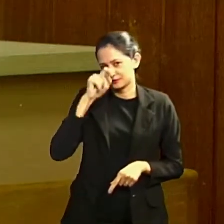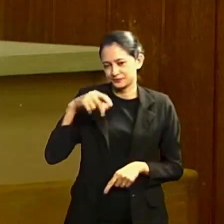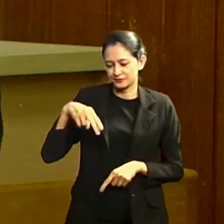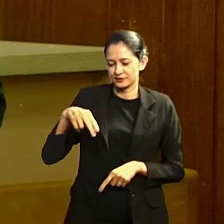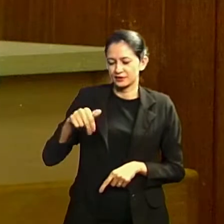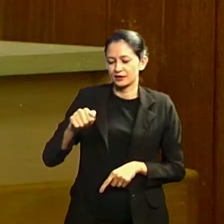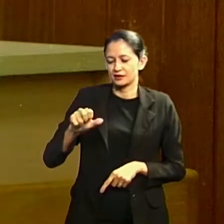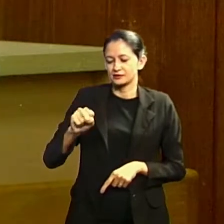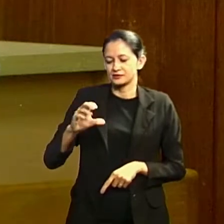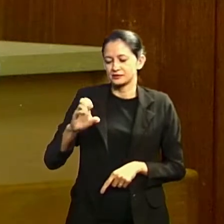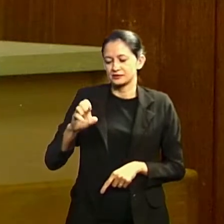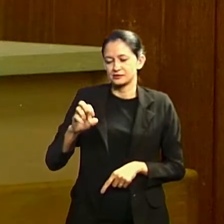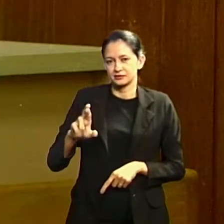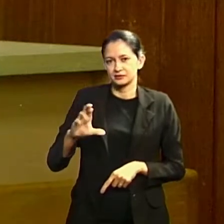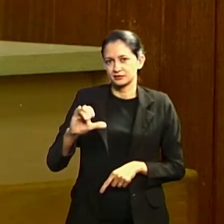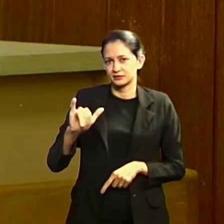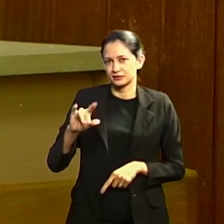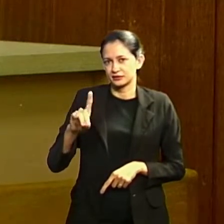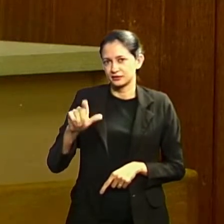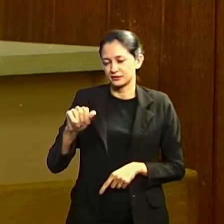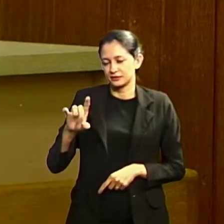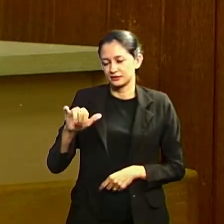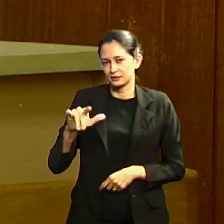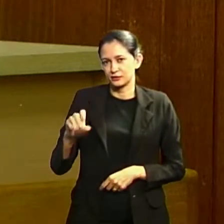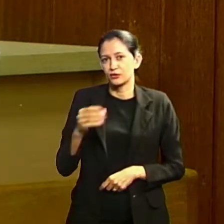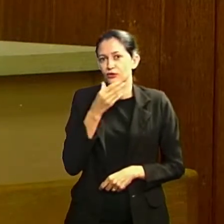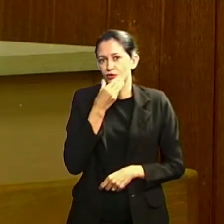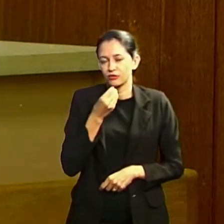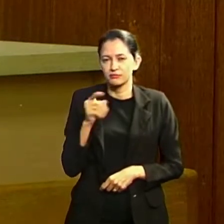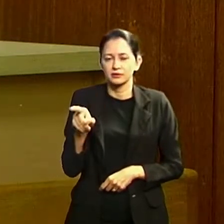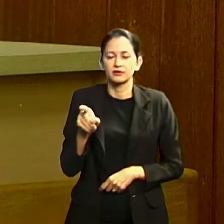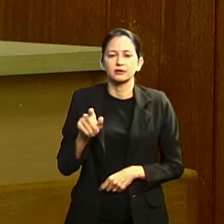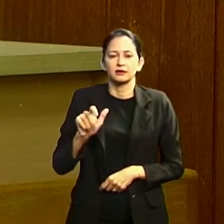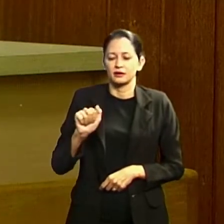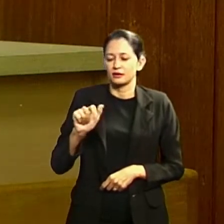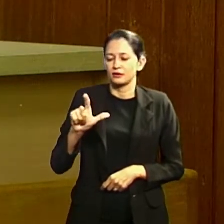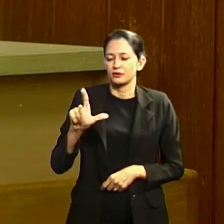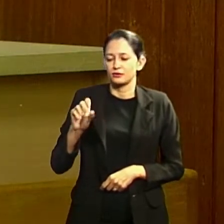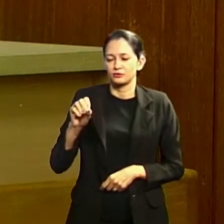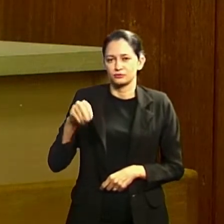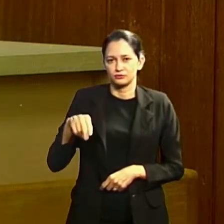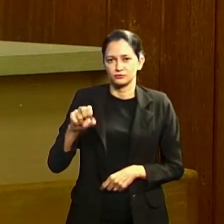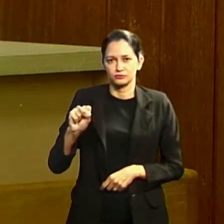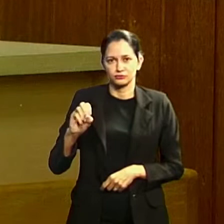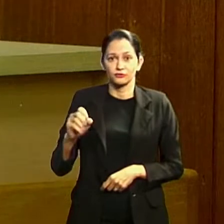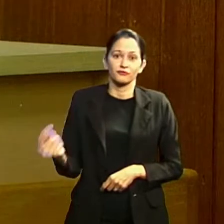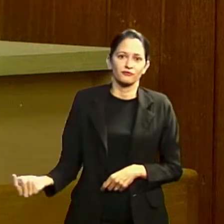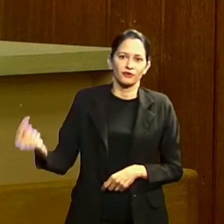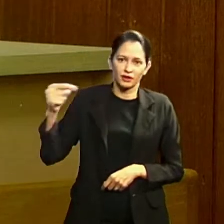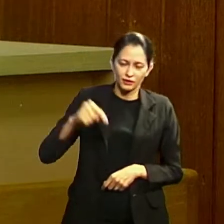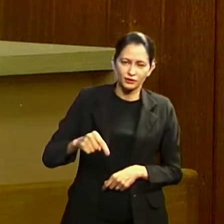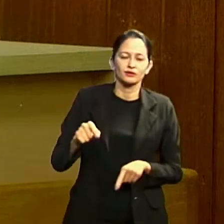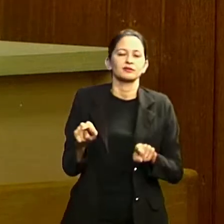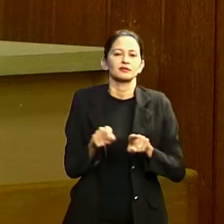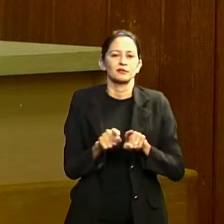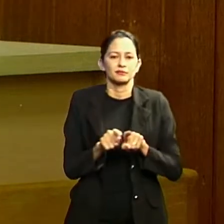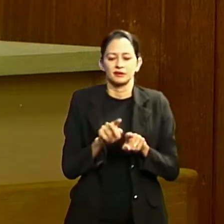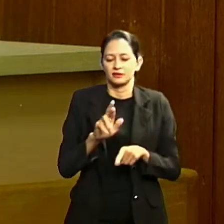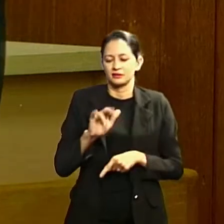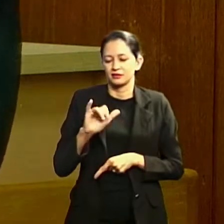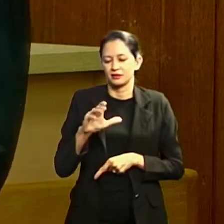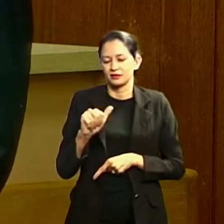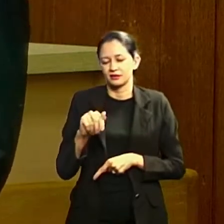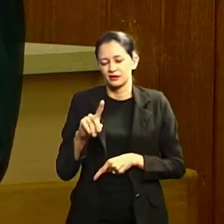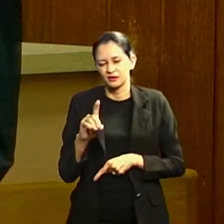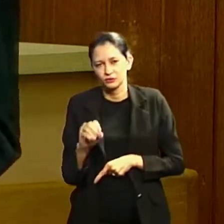Cidadão, nosso companheiro Alonso, que está aqui hoje, como o Ricardo Manzi e outros